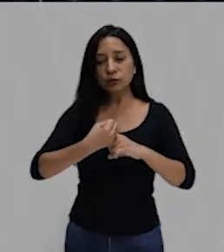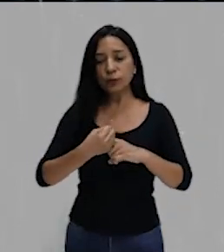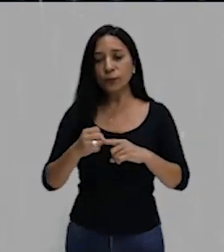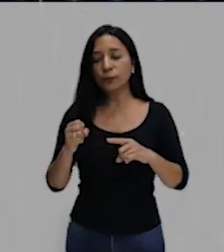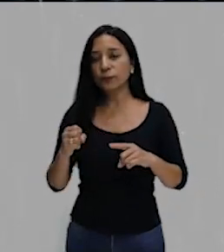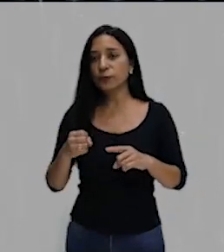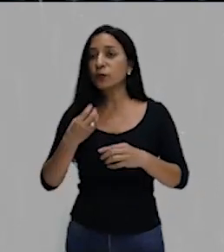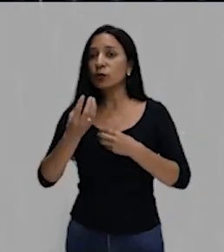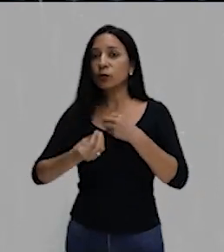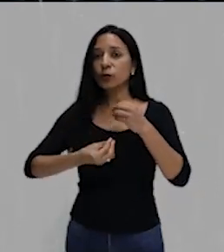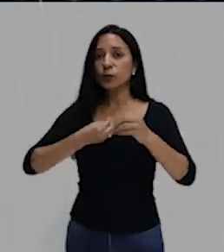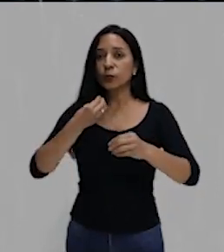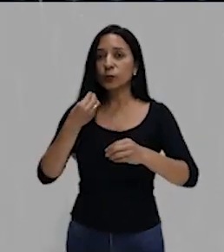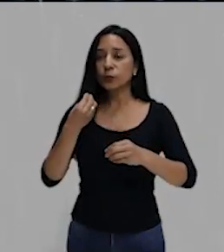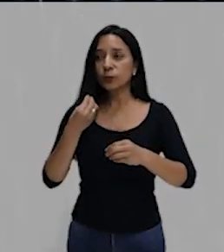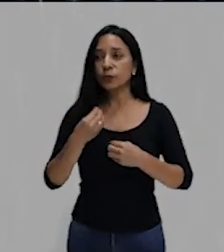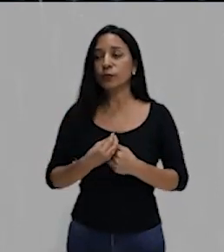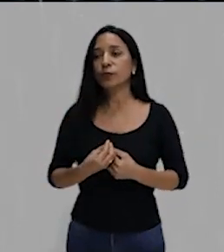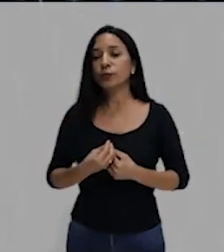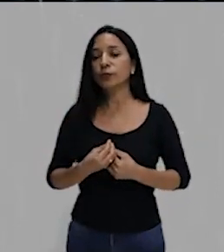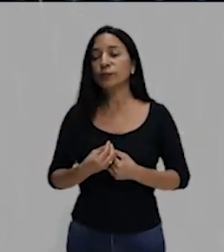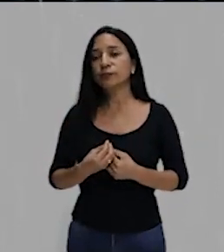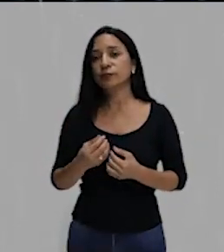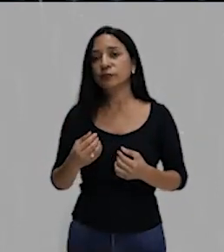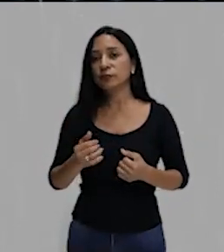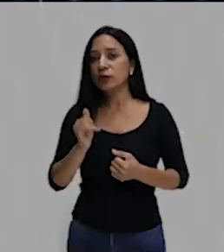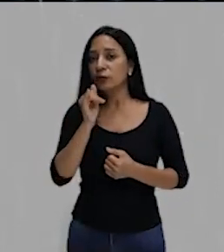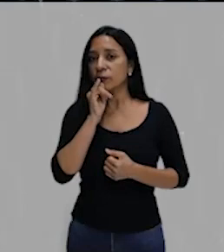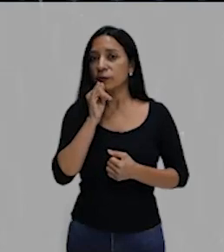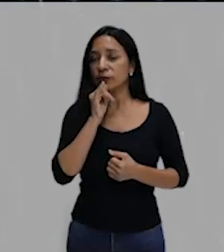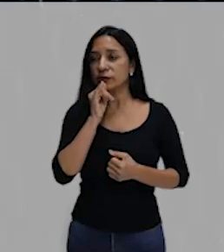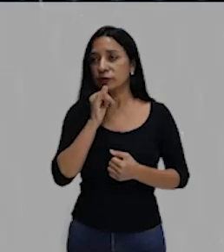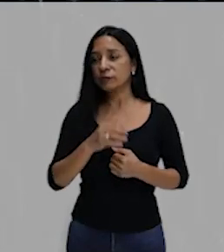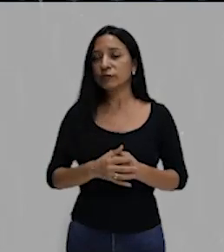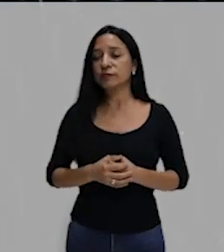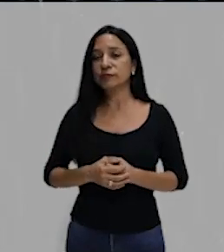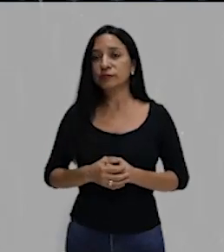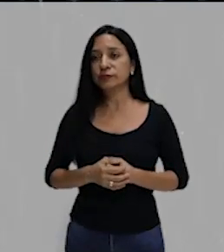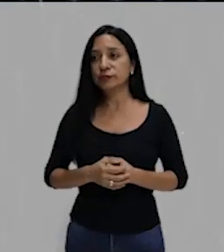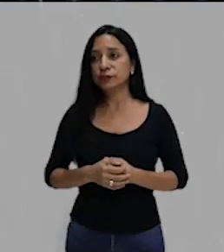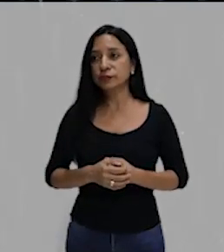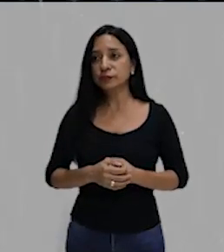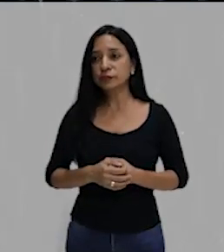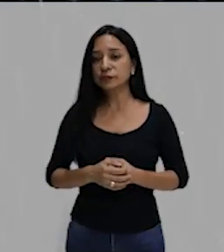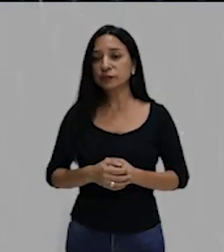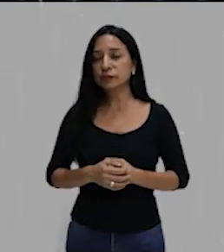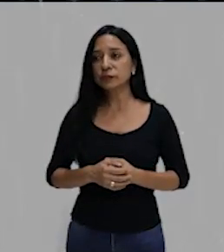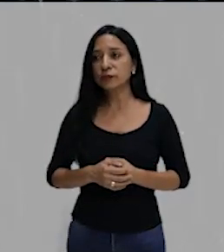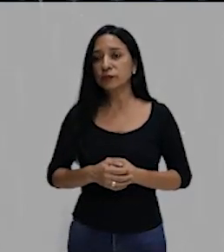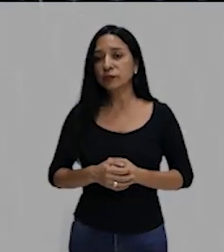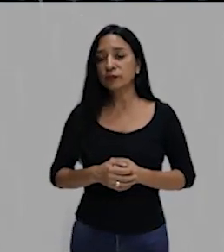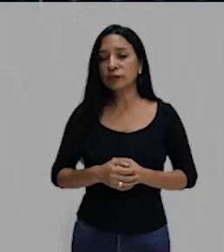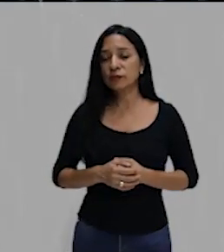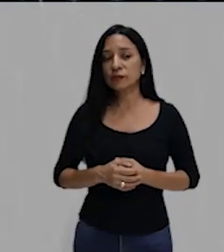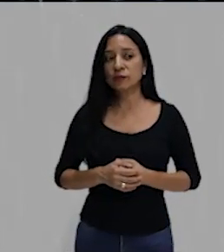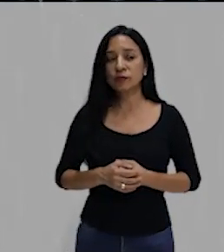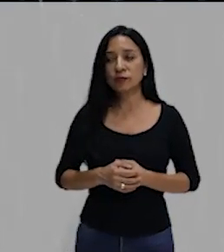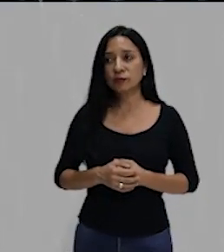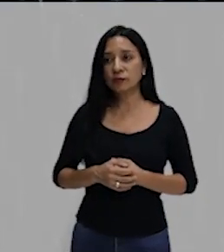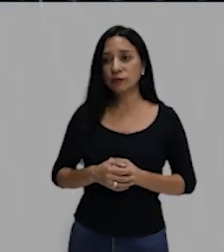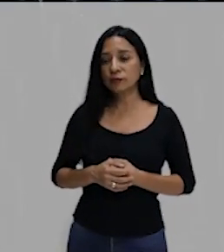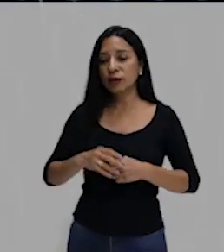que esse... Por exemplo, vou dar um caso aqui para vocês. Eu quero, digamos que uma grande empresa quer construir